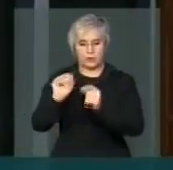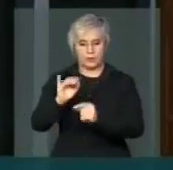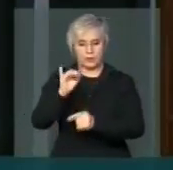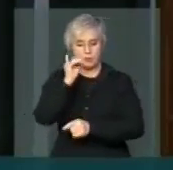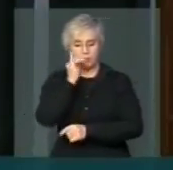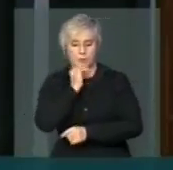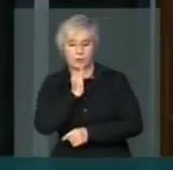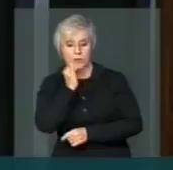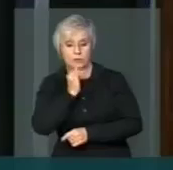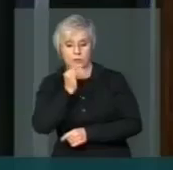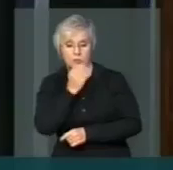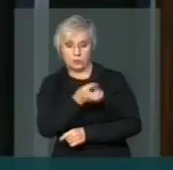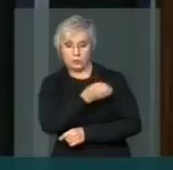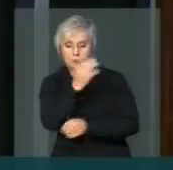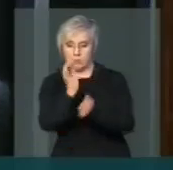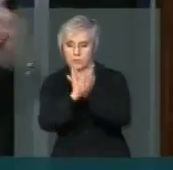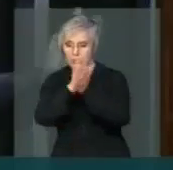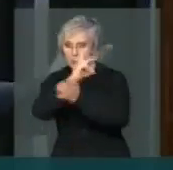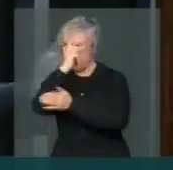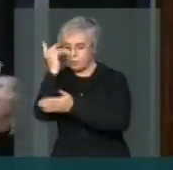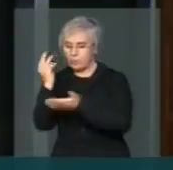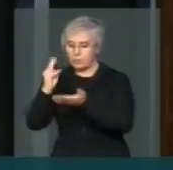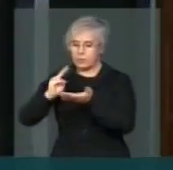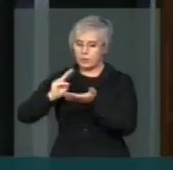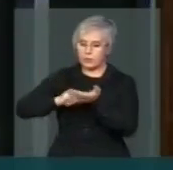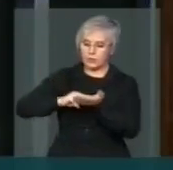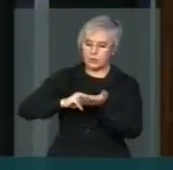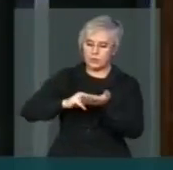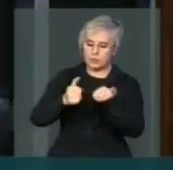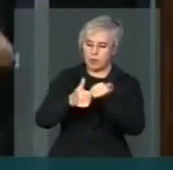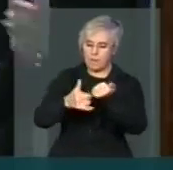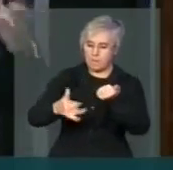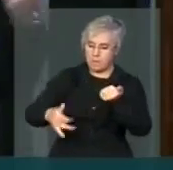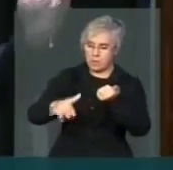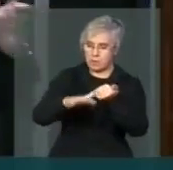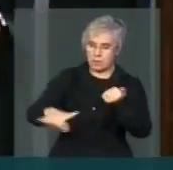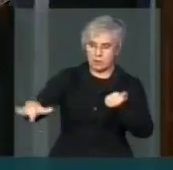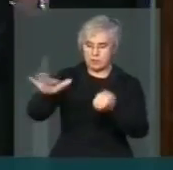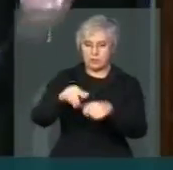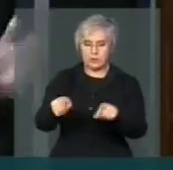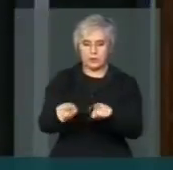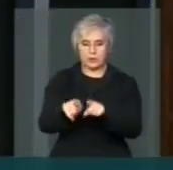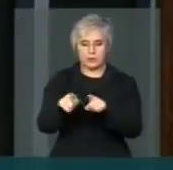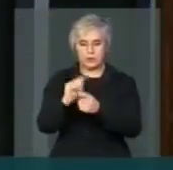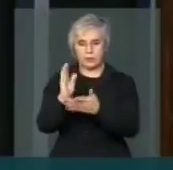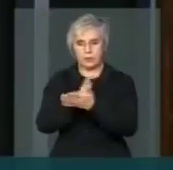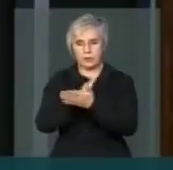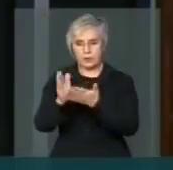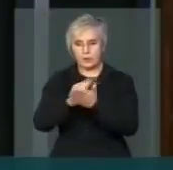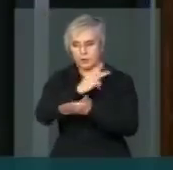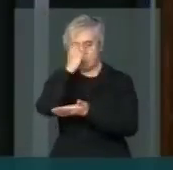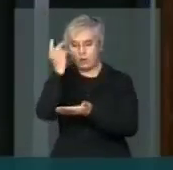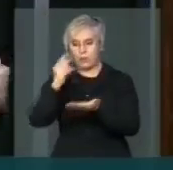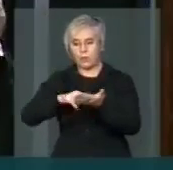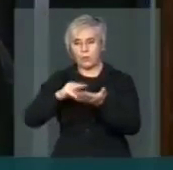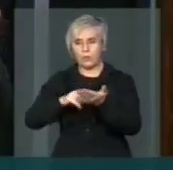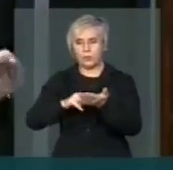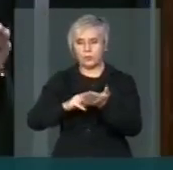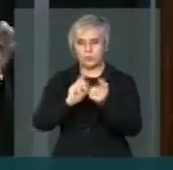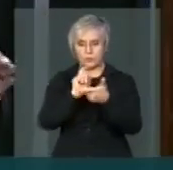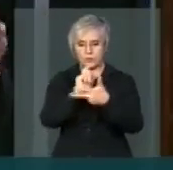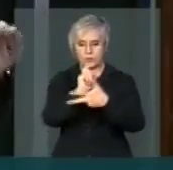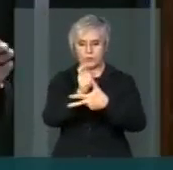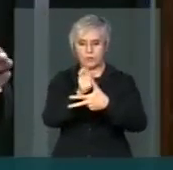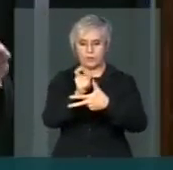exemplo de outros membros da mesa diretora em épocas pregressas, como também de alguns membros do Executivo, a